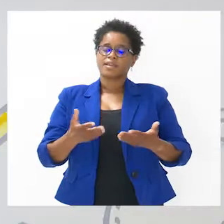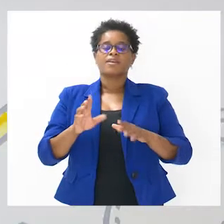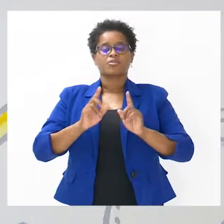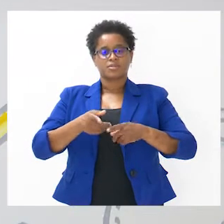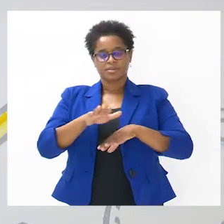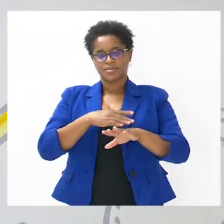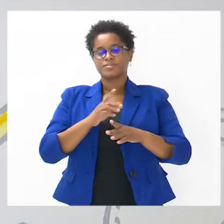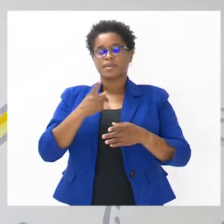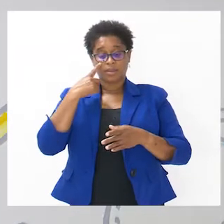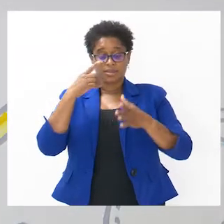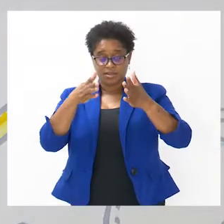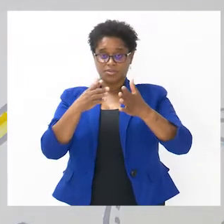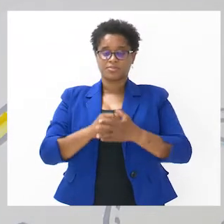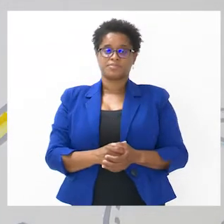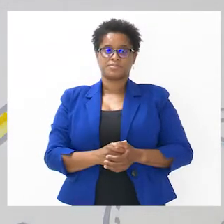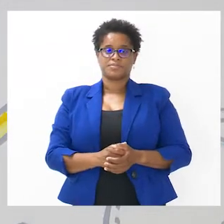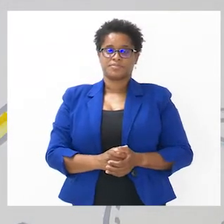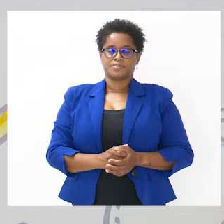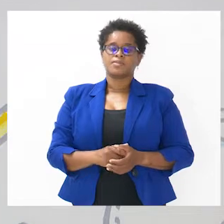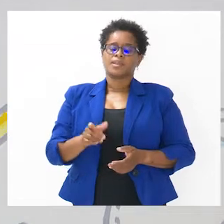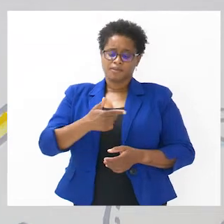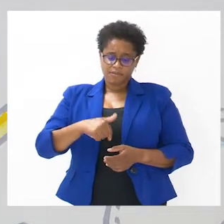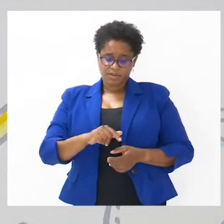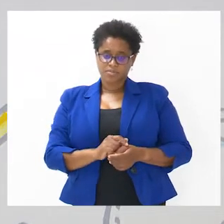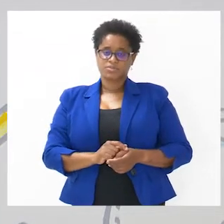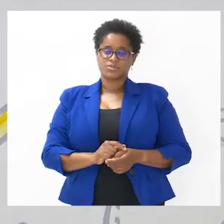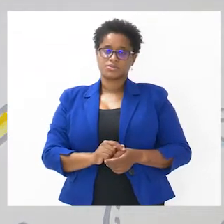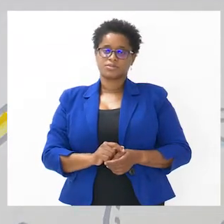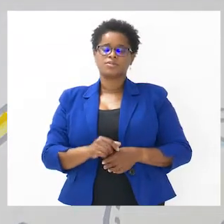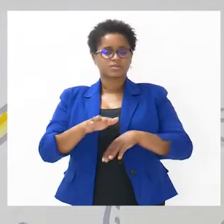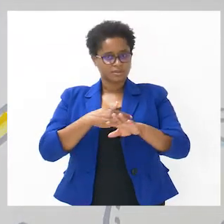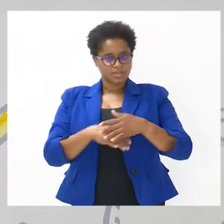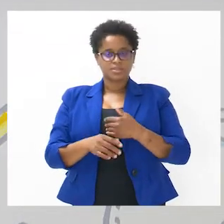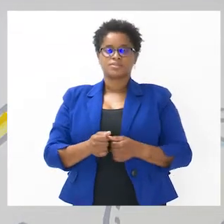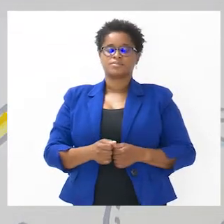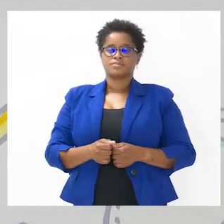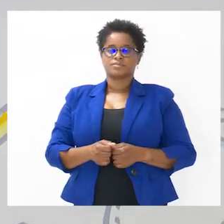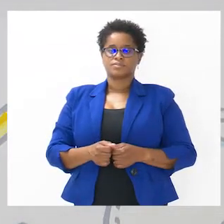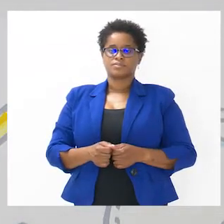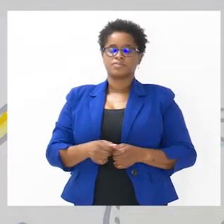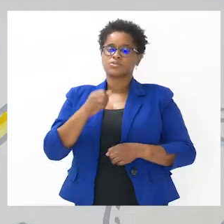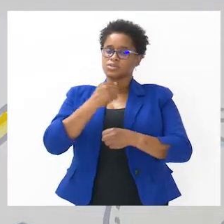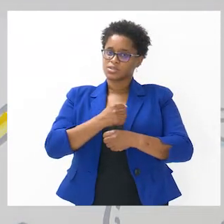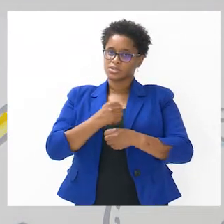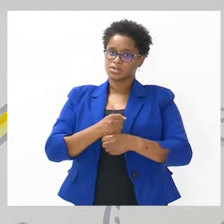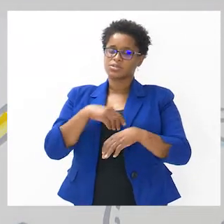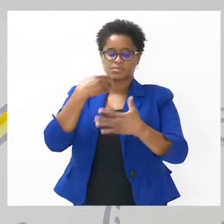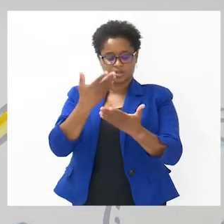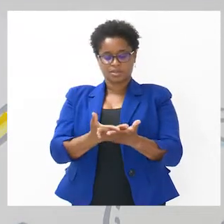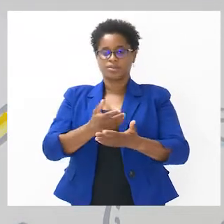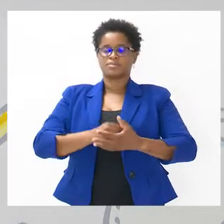Vamos lá, prestem atenção. Vamos resolver o exercício